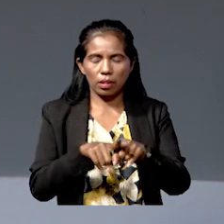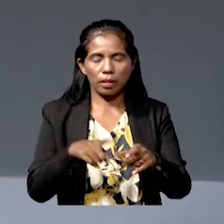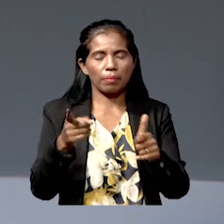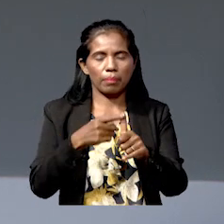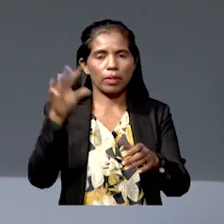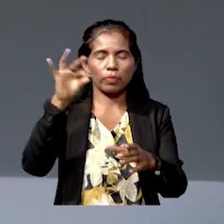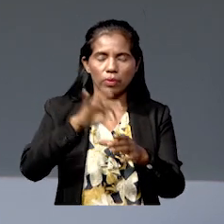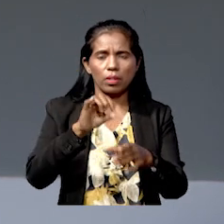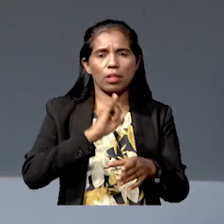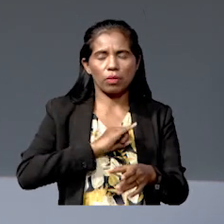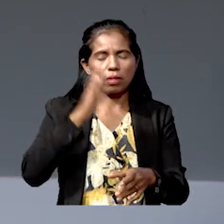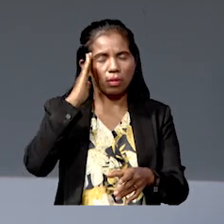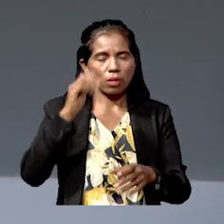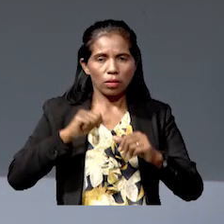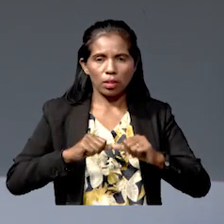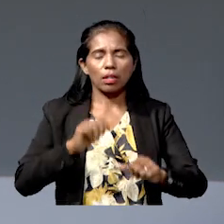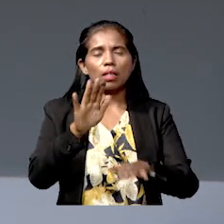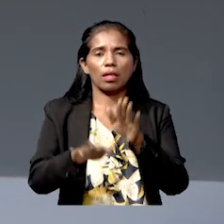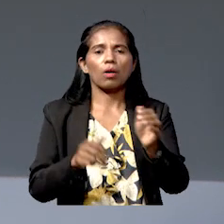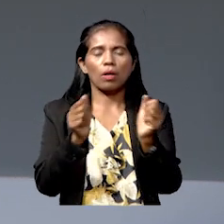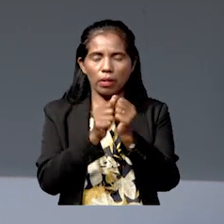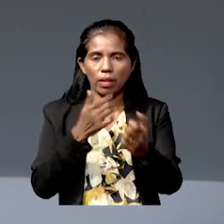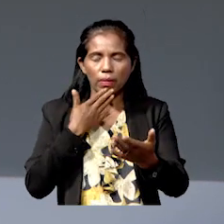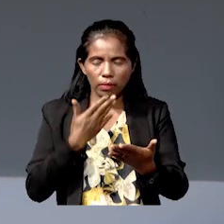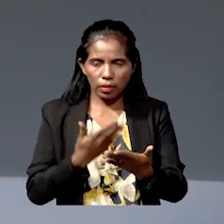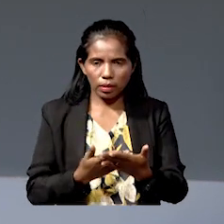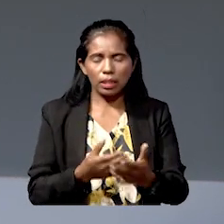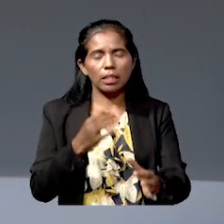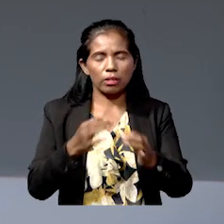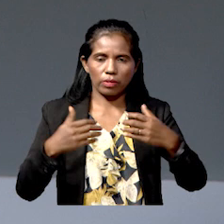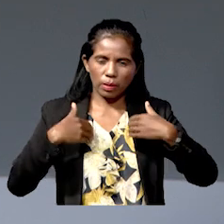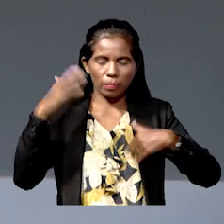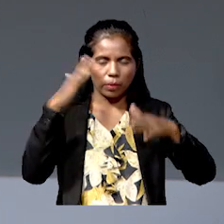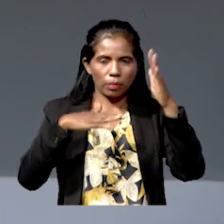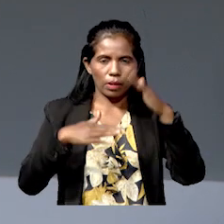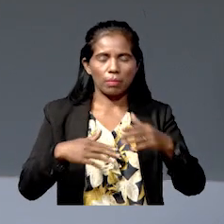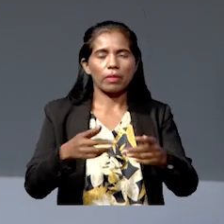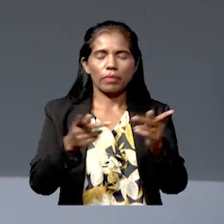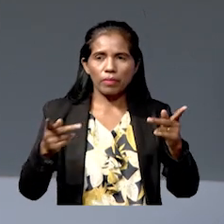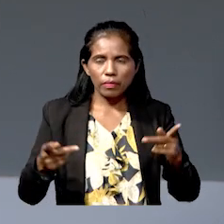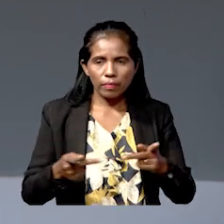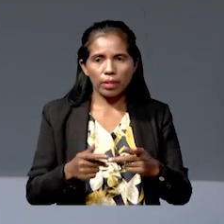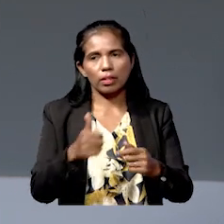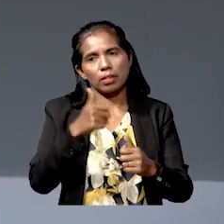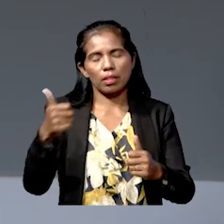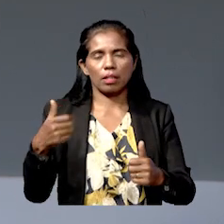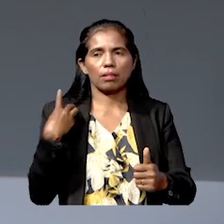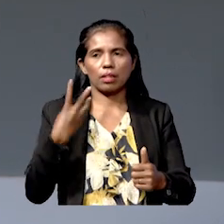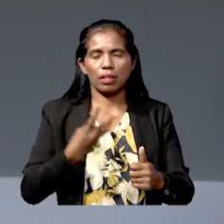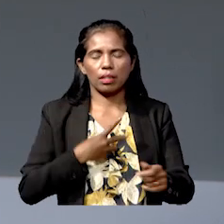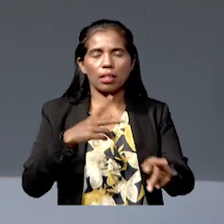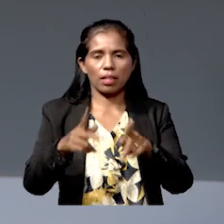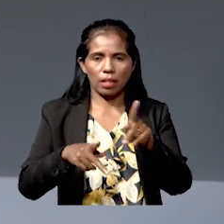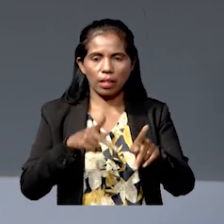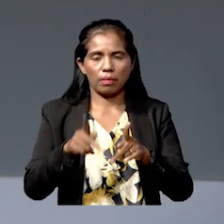né, lá o dia mesmo, e a situação São Paulo, centro de São Paulo, que eu tenho obrigado a ser,